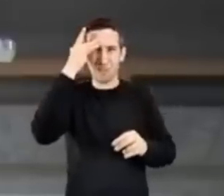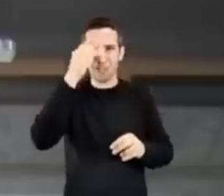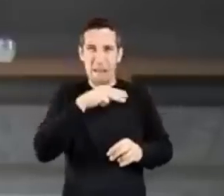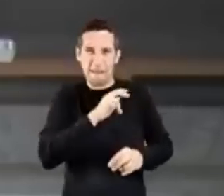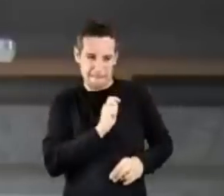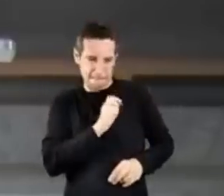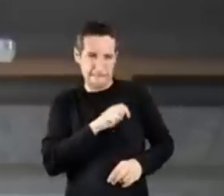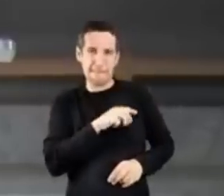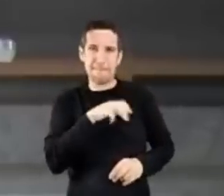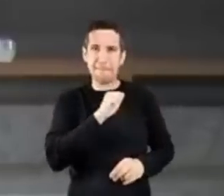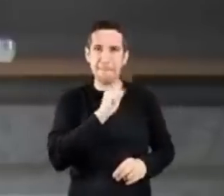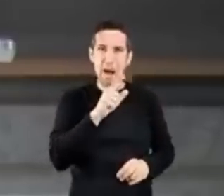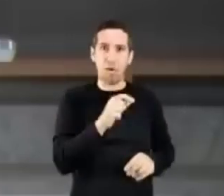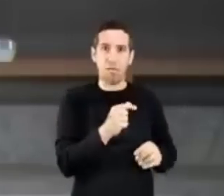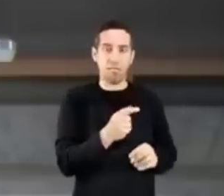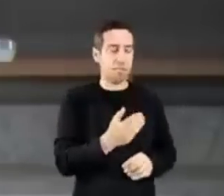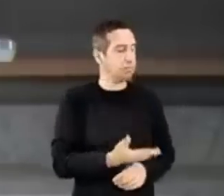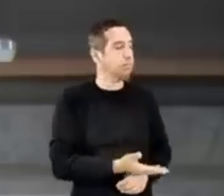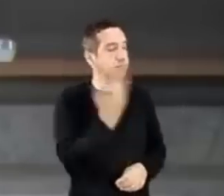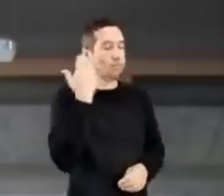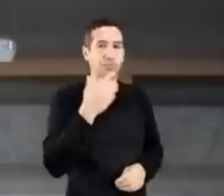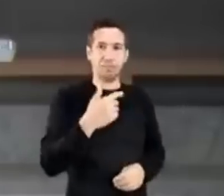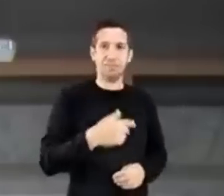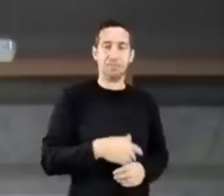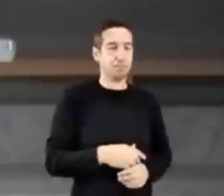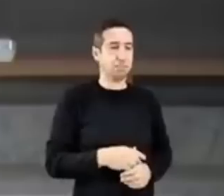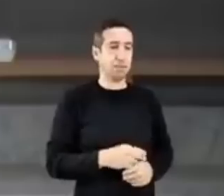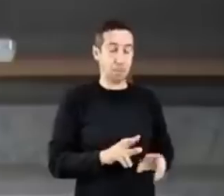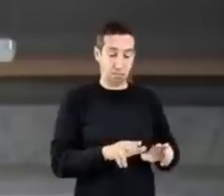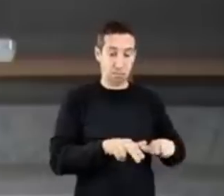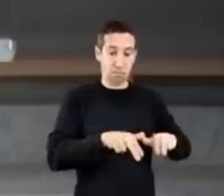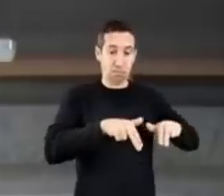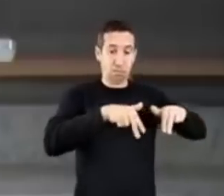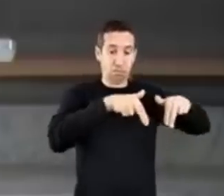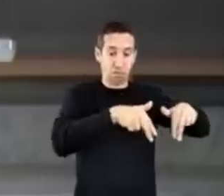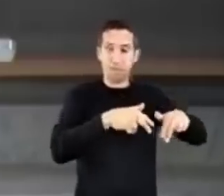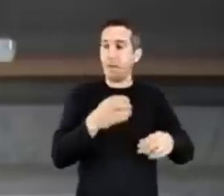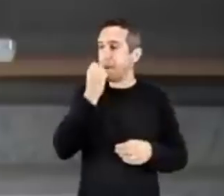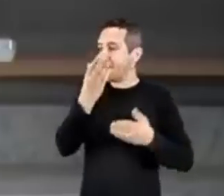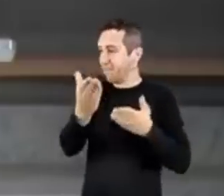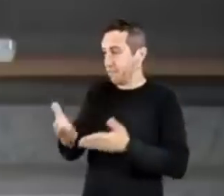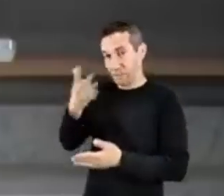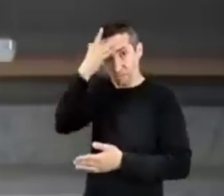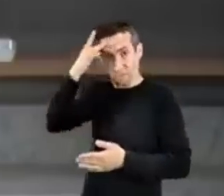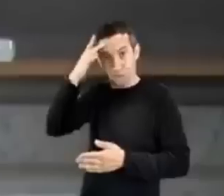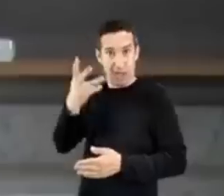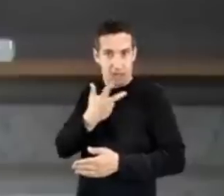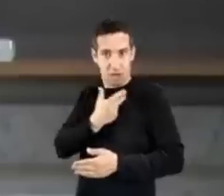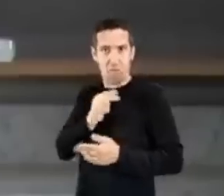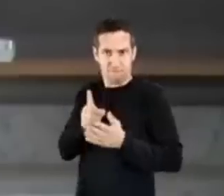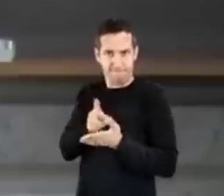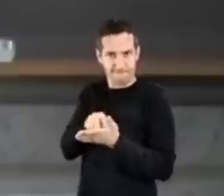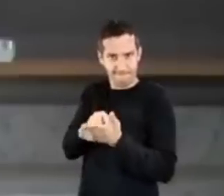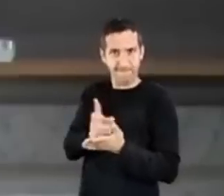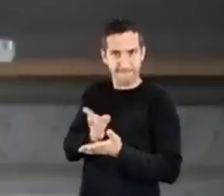Jesus vai dar a sentença final para os índios e vai dar as boas-vindas para os salvos ó e